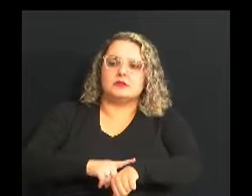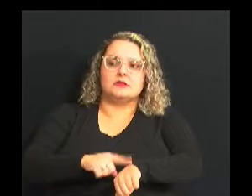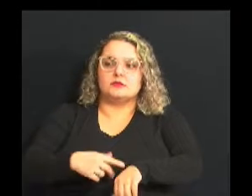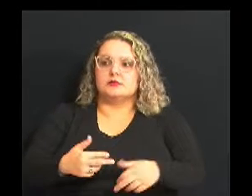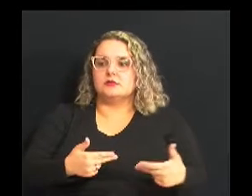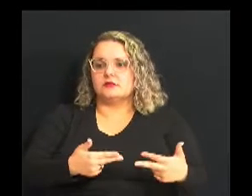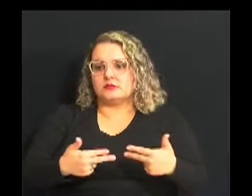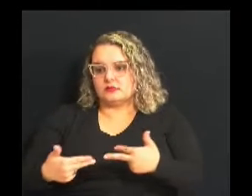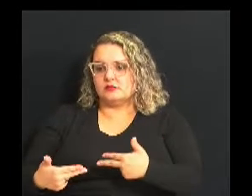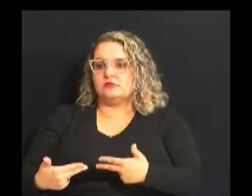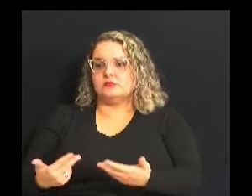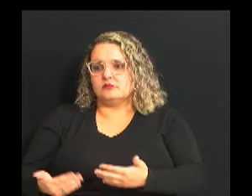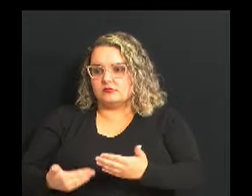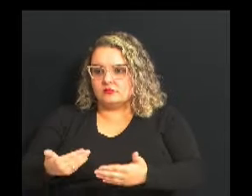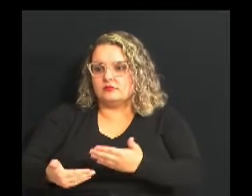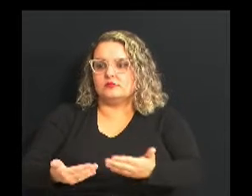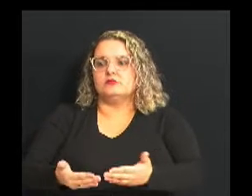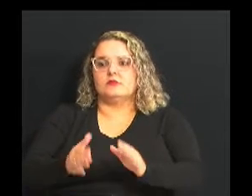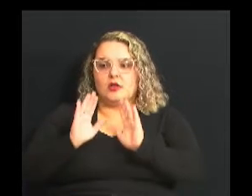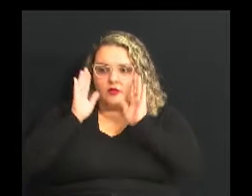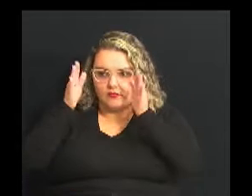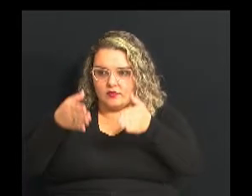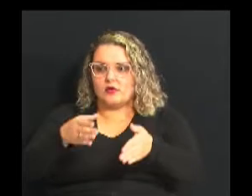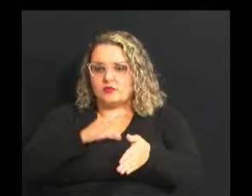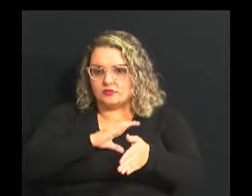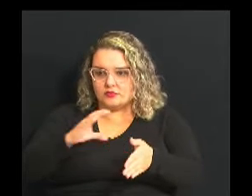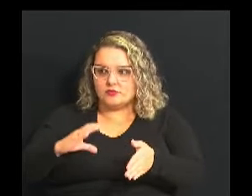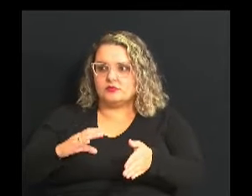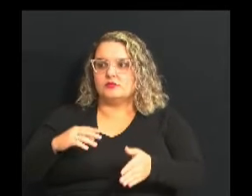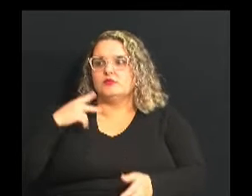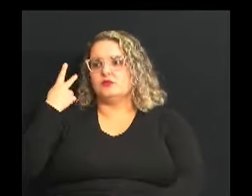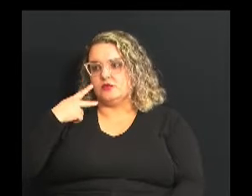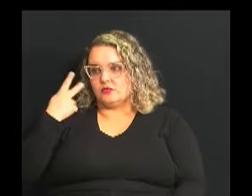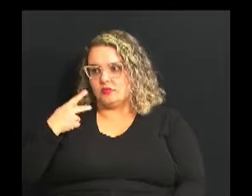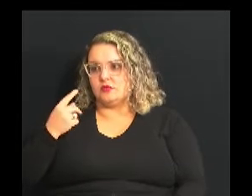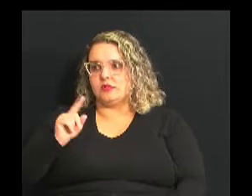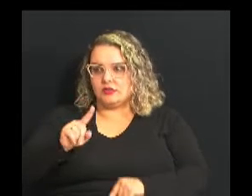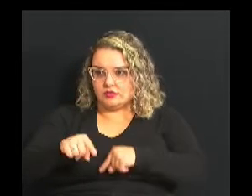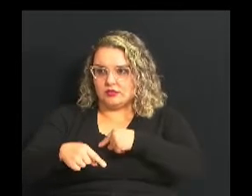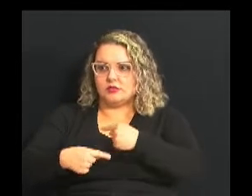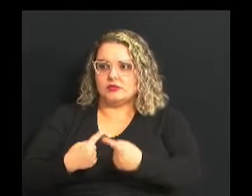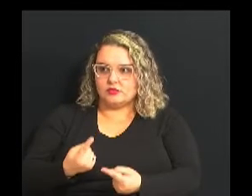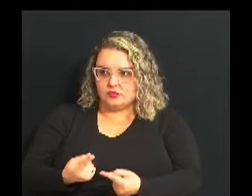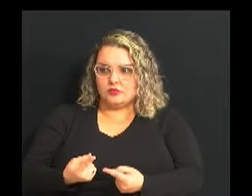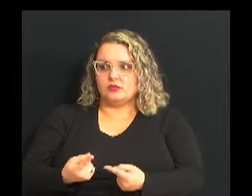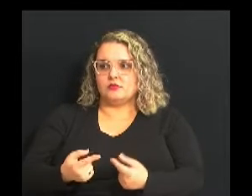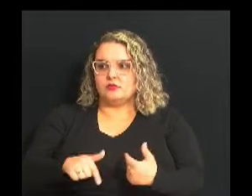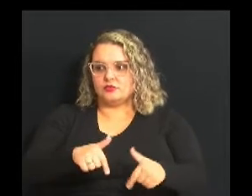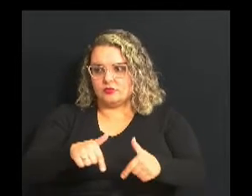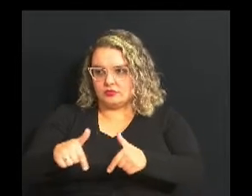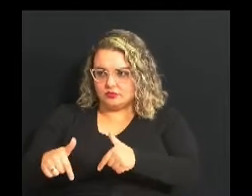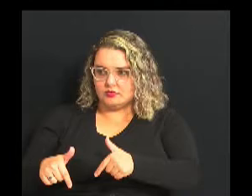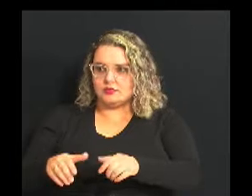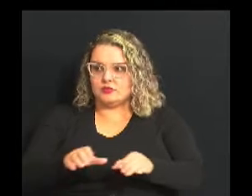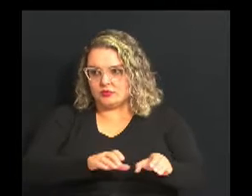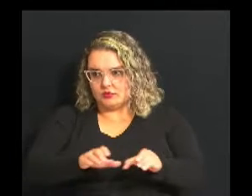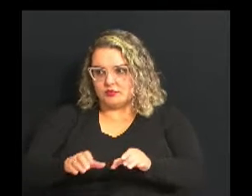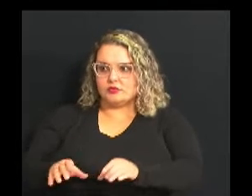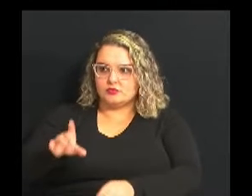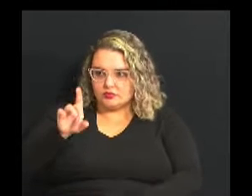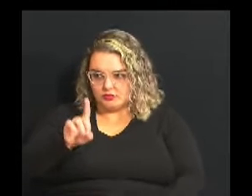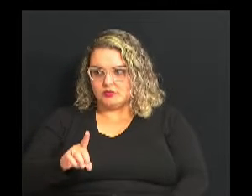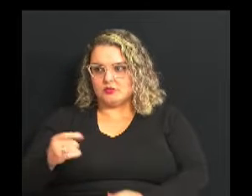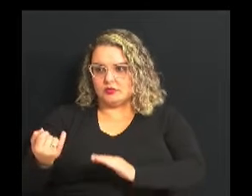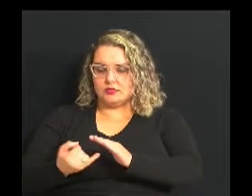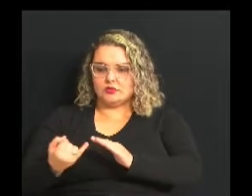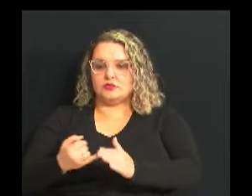de procedimentos, foco no cliente, vereadores e as outras coordenadorias e diretorias da instituição,